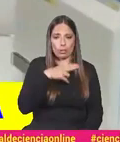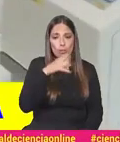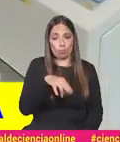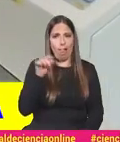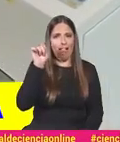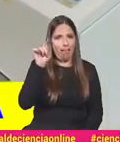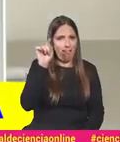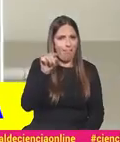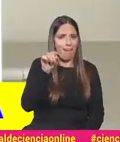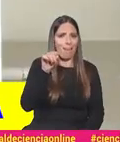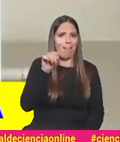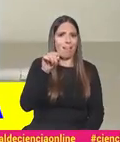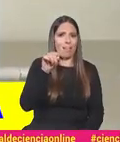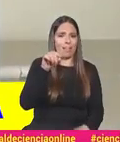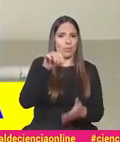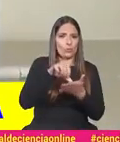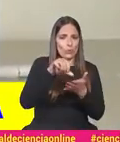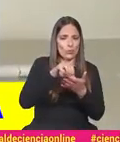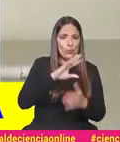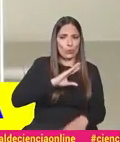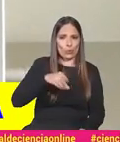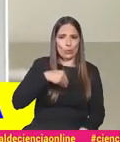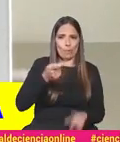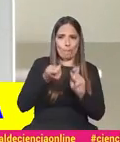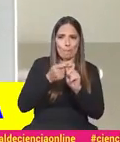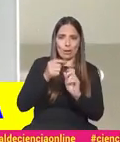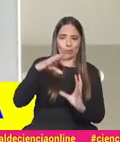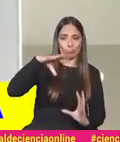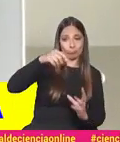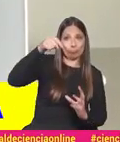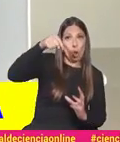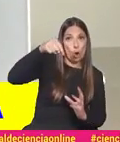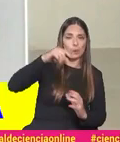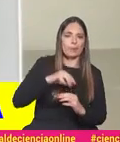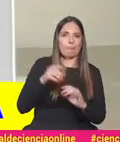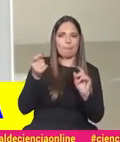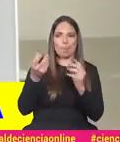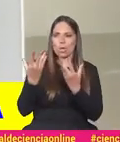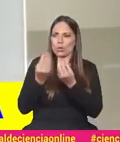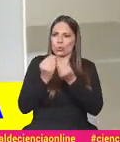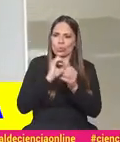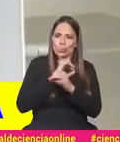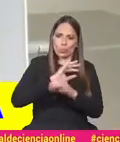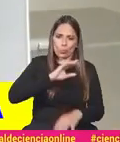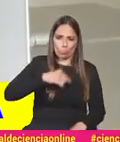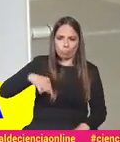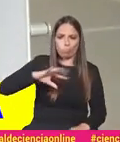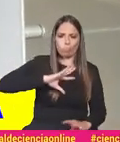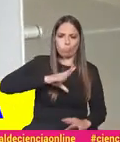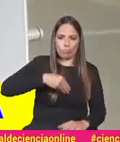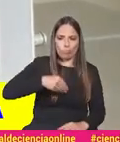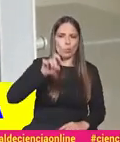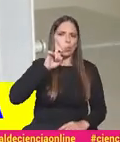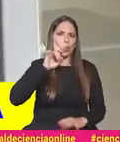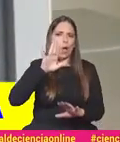Portugal está lá, no silo mundial, bem próximo do Polo Norte. Em conjunto com o resto do mundo, conservamos a longo prazo